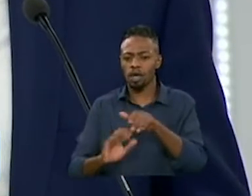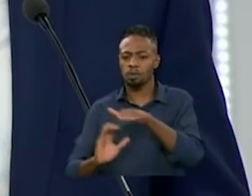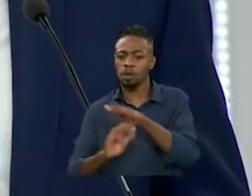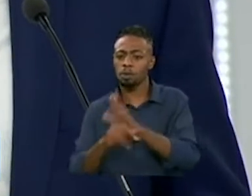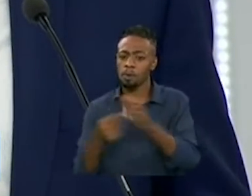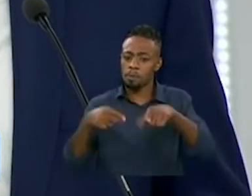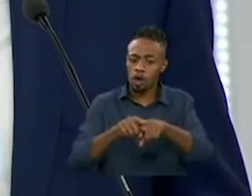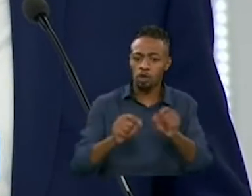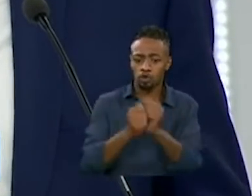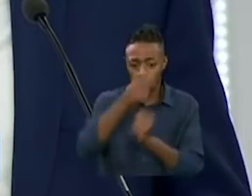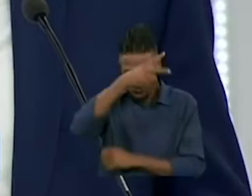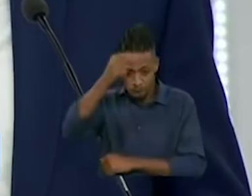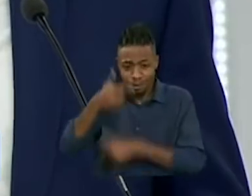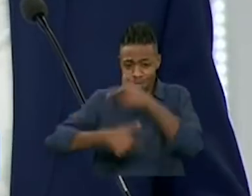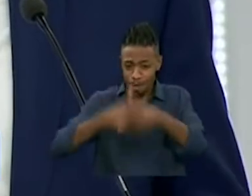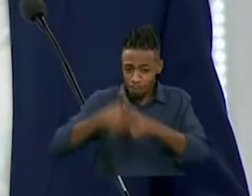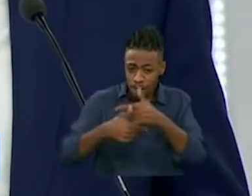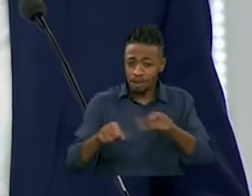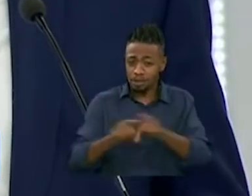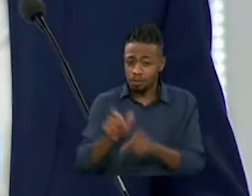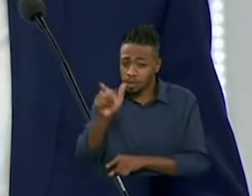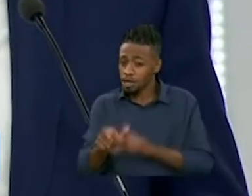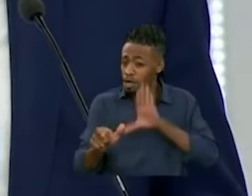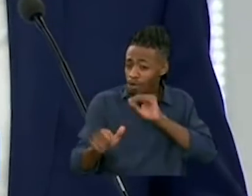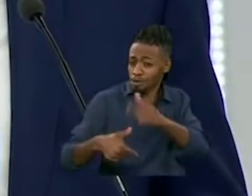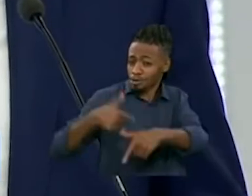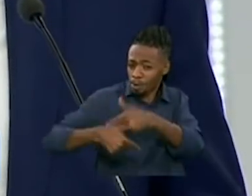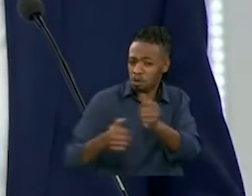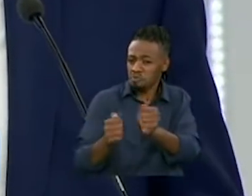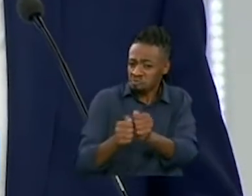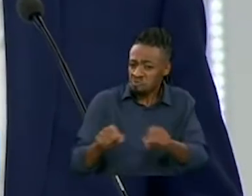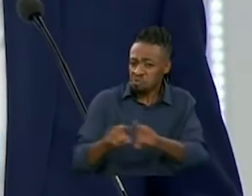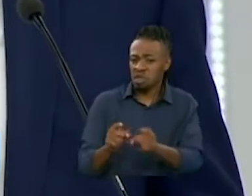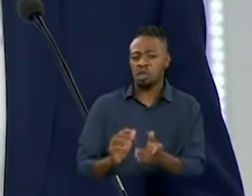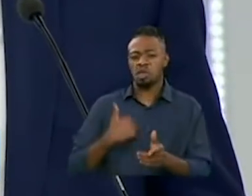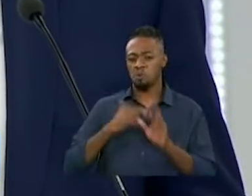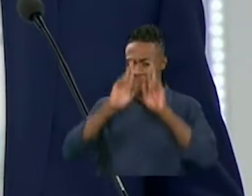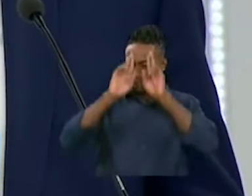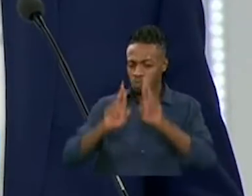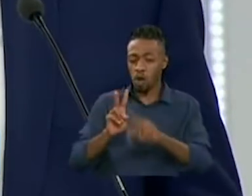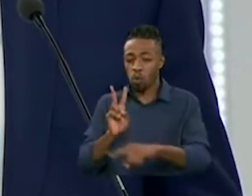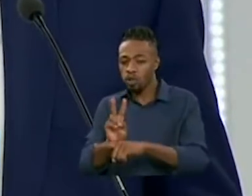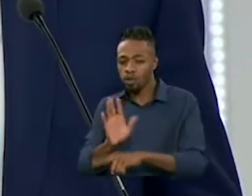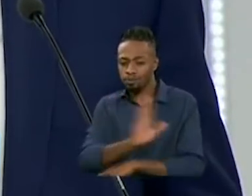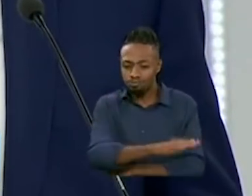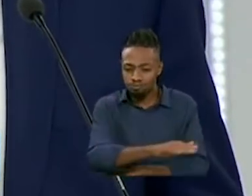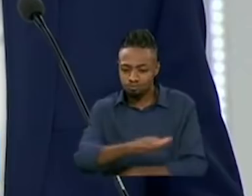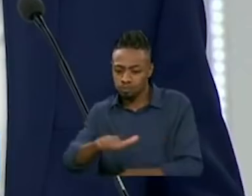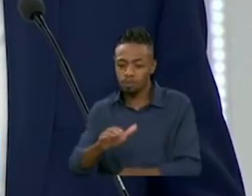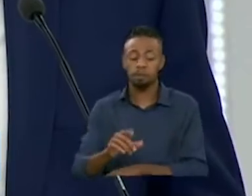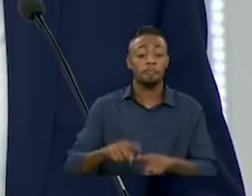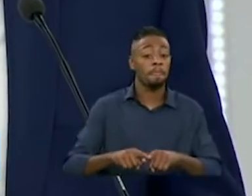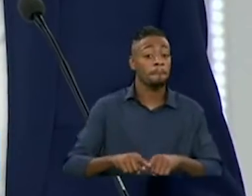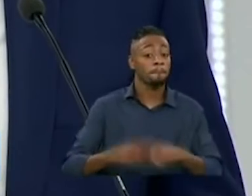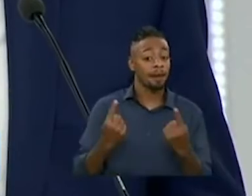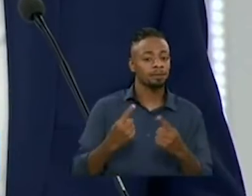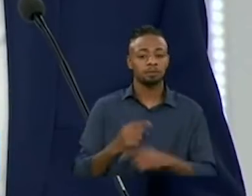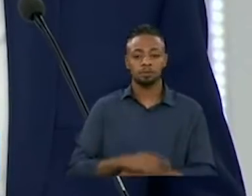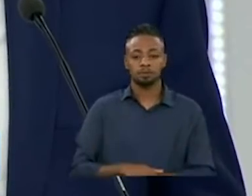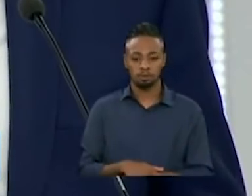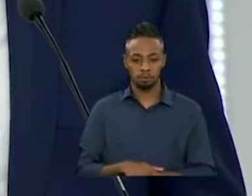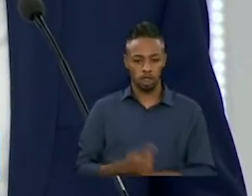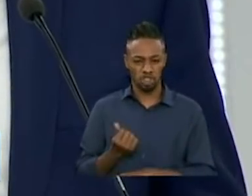Prefeitura que fazem um trabalho pelos seus trabalhadores, pelos seus funcionários, cuidando das nossas crianças. Agora, onde